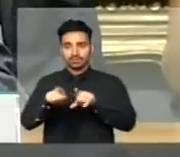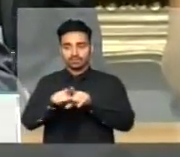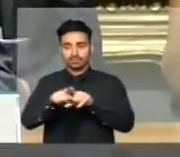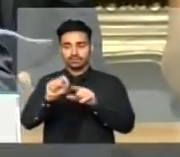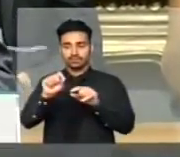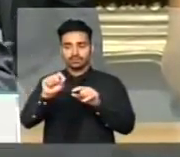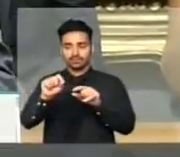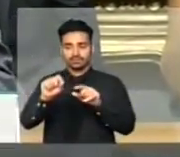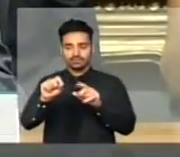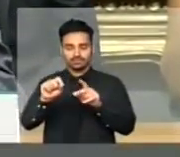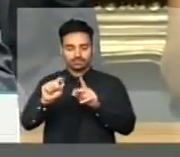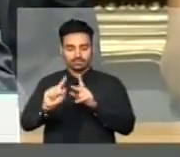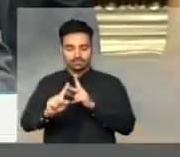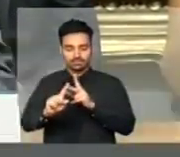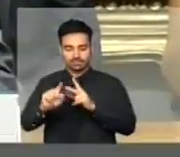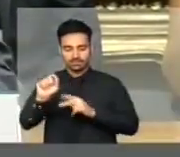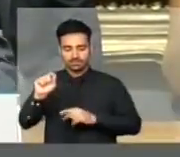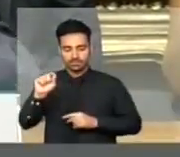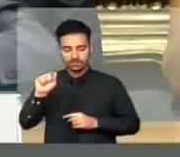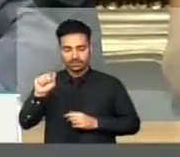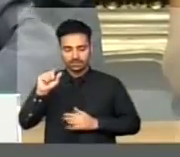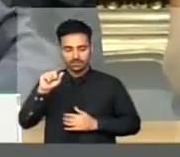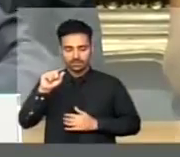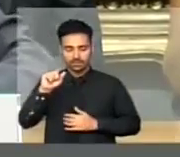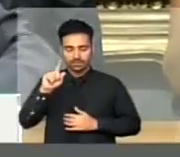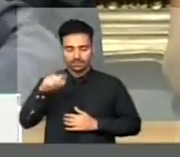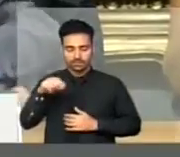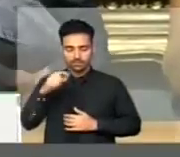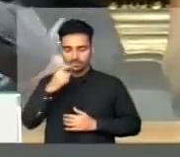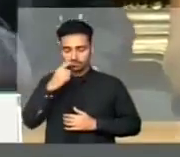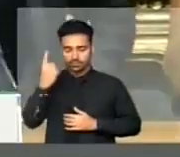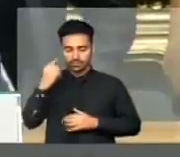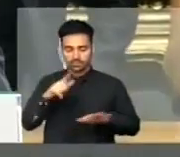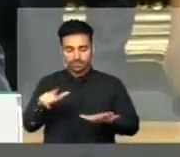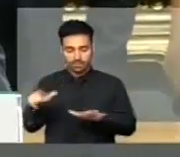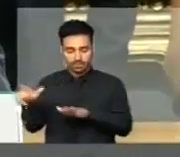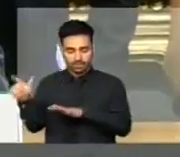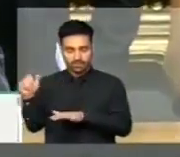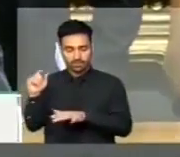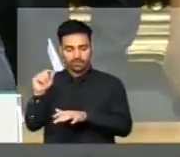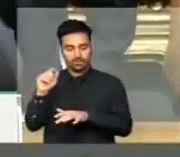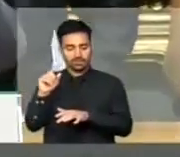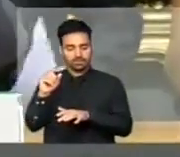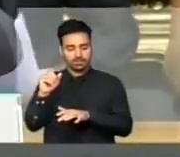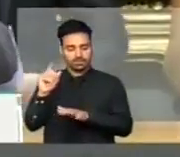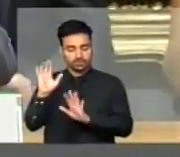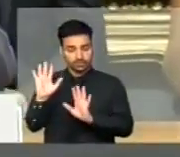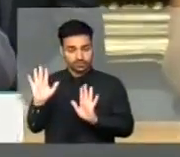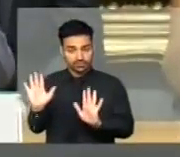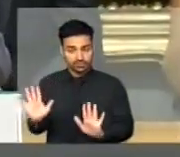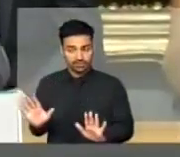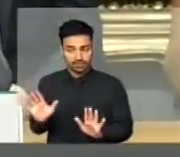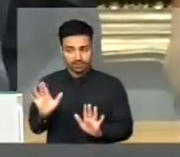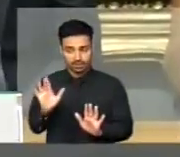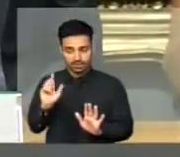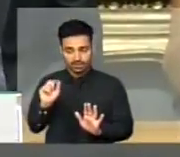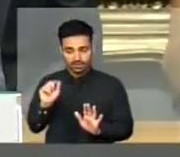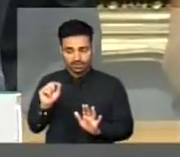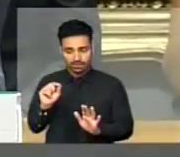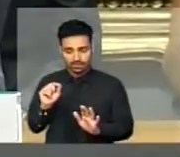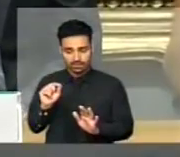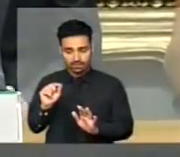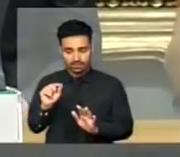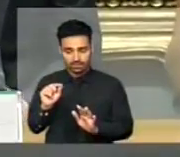sobre as condições de trabalho que nós enfrentamos nessas últimas semanas. Estou bastante exausto, mas absolutamente centrado